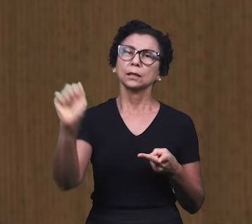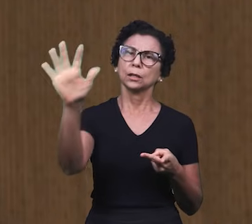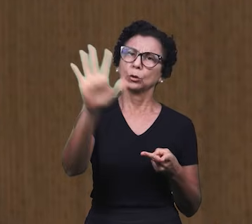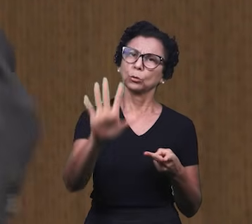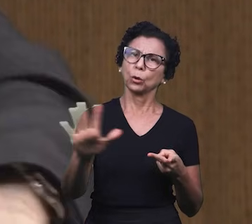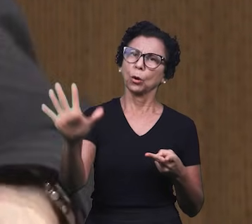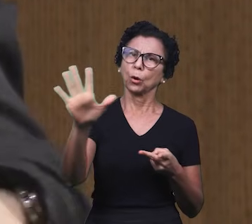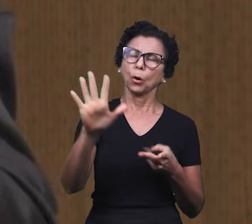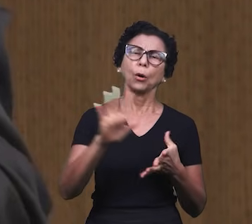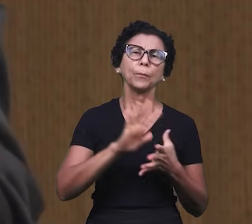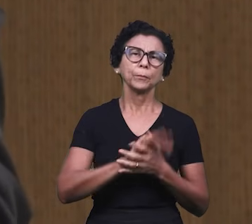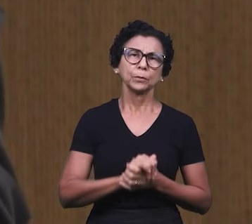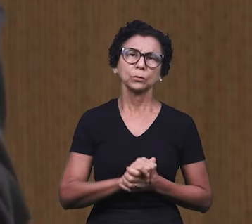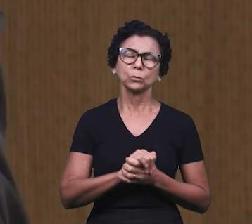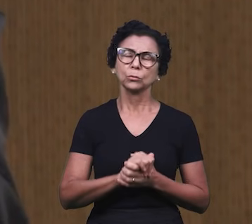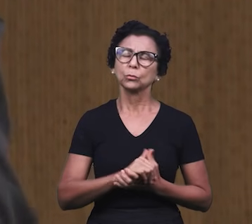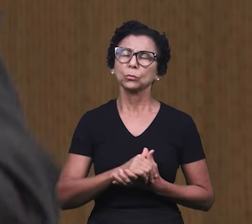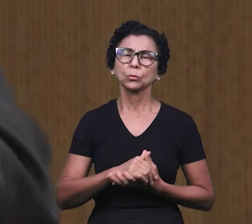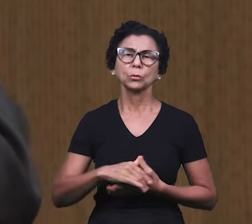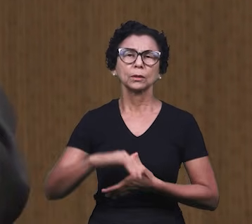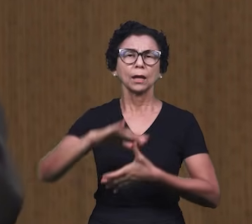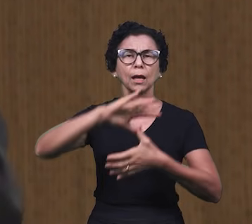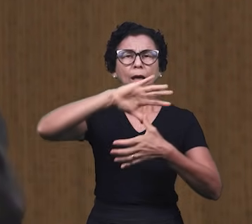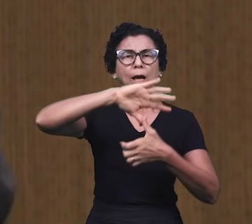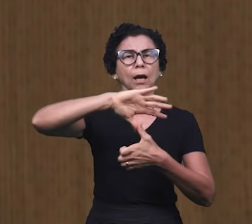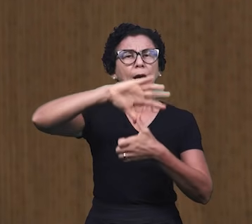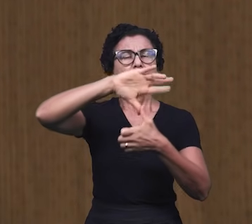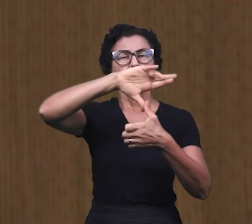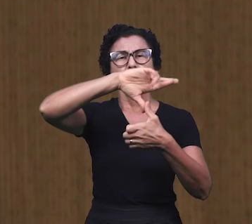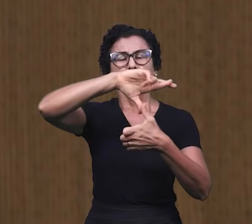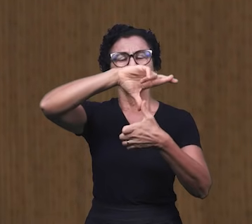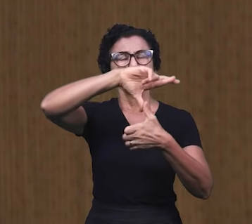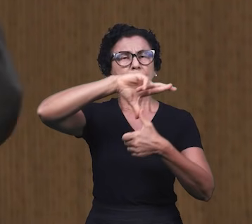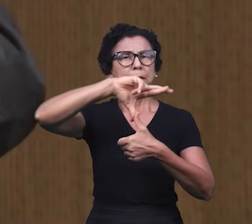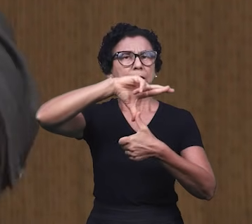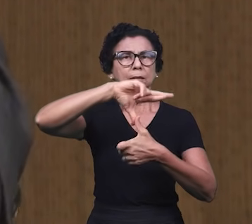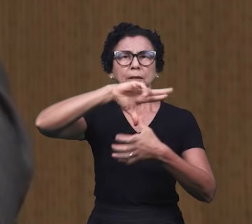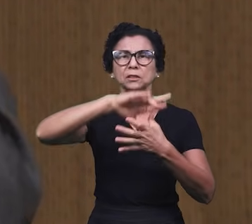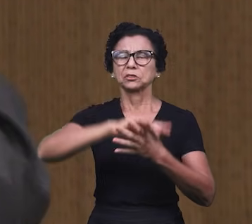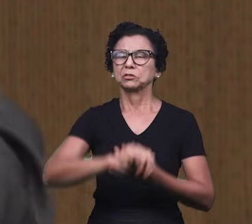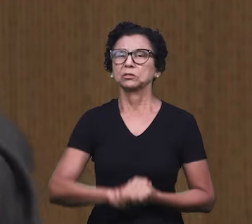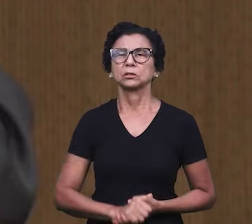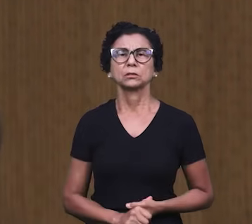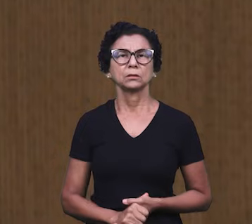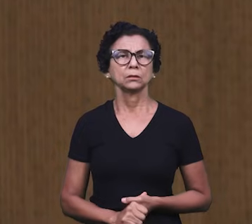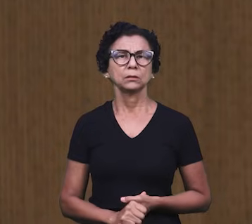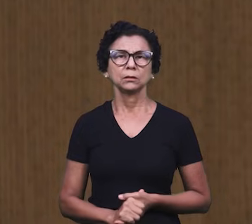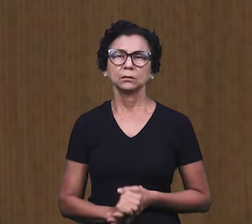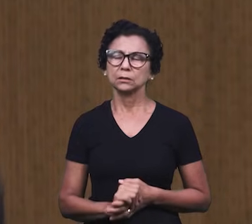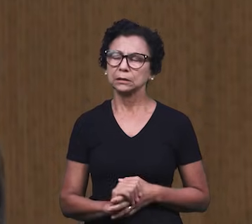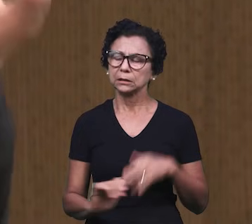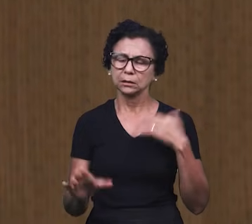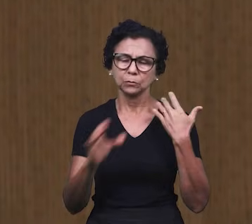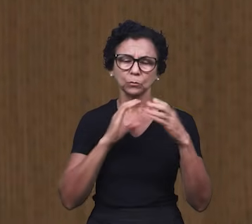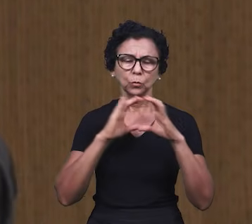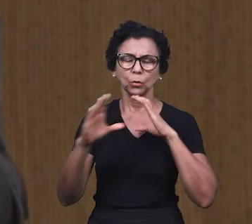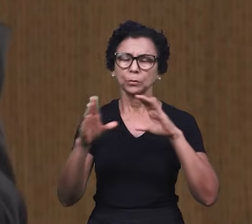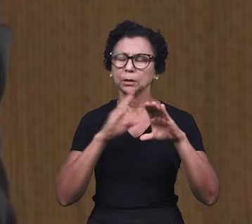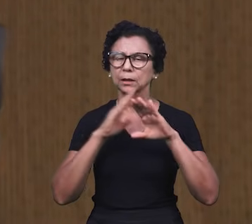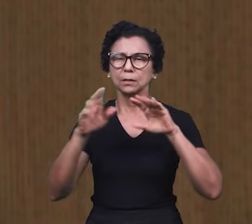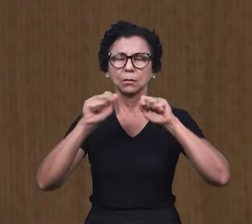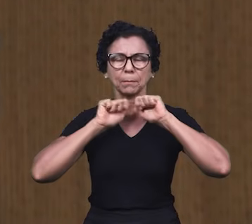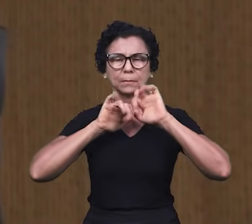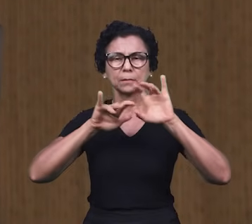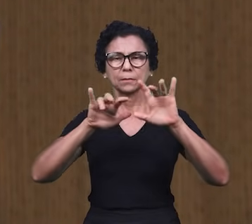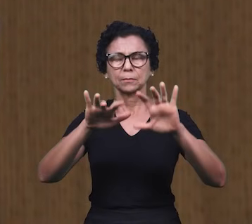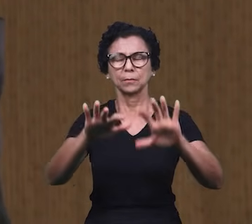toda a América Latina, então foi feito convênios com alguma TV, seja por cabo, seja pela forma que a cultura desses